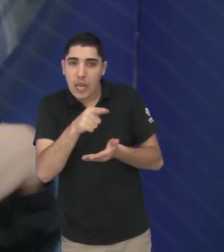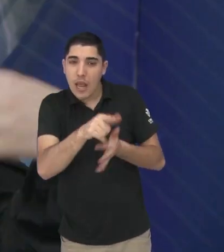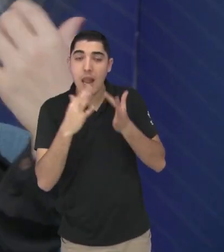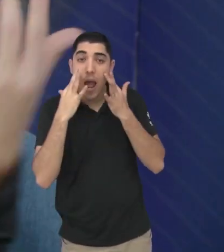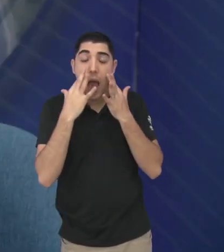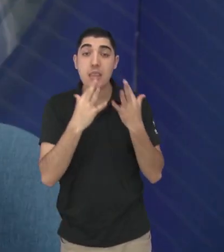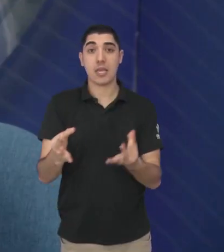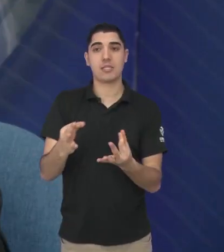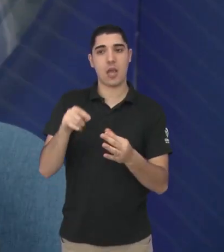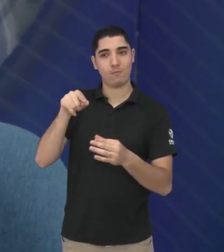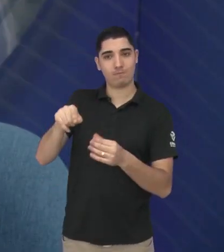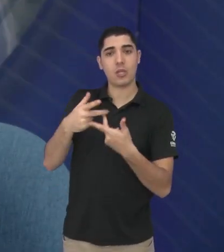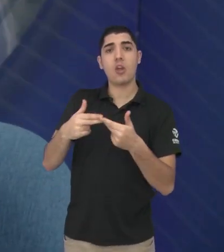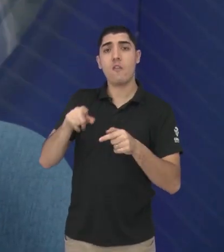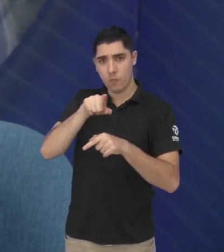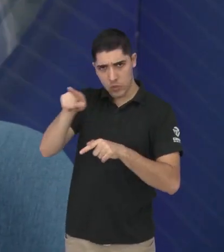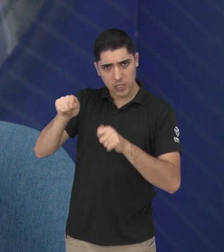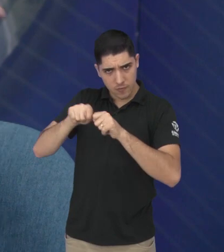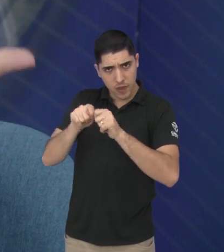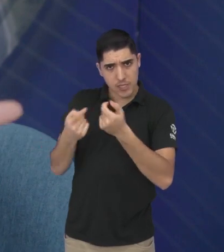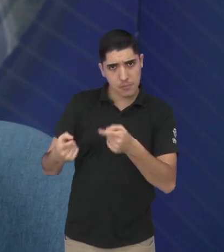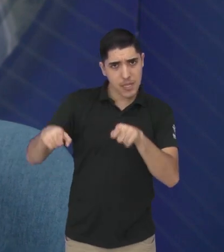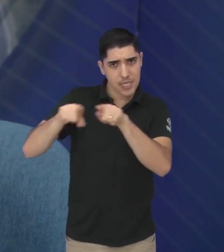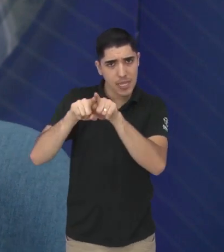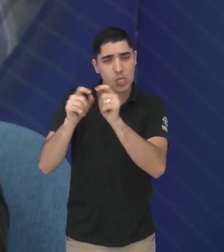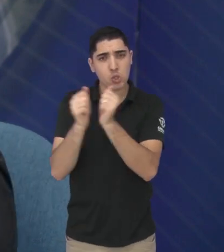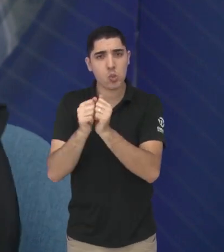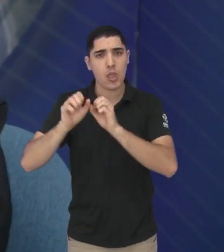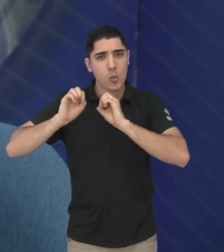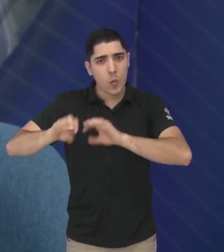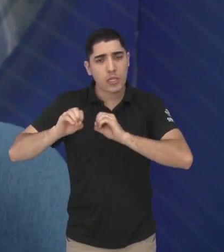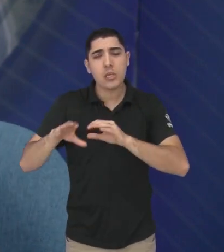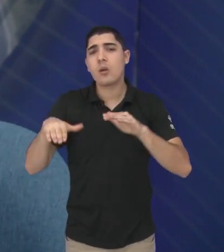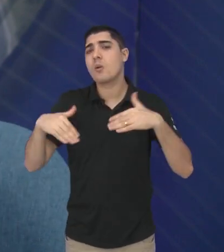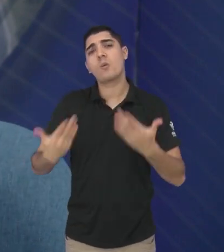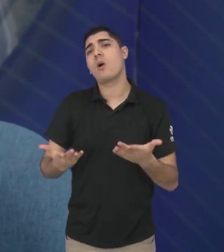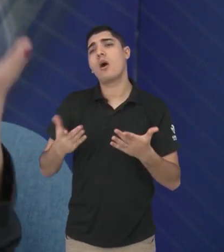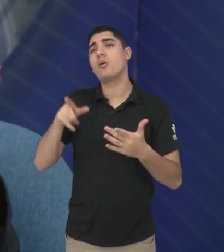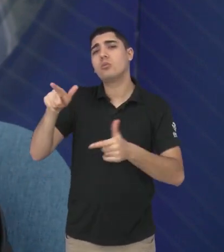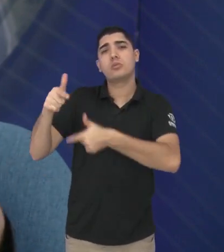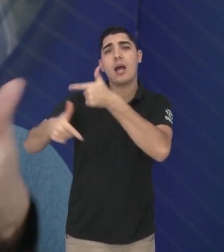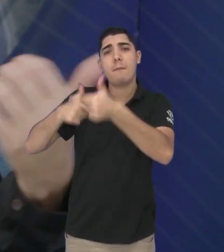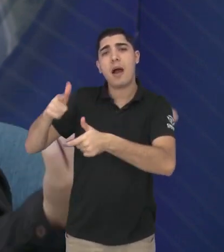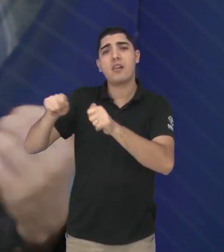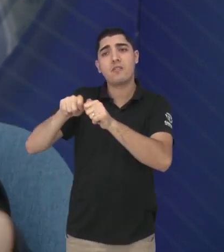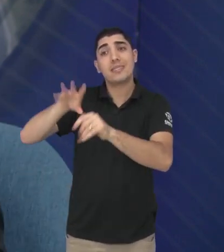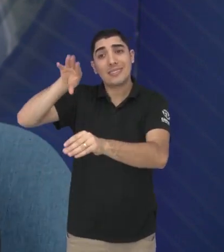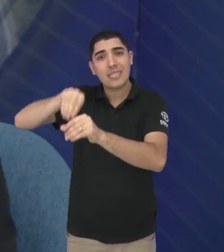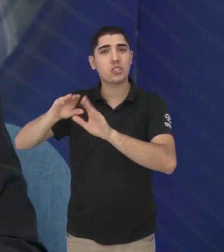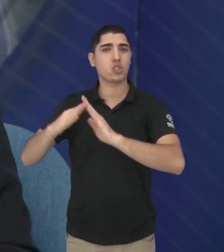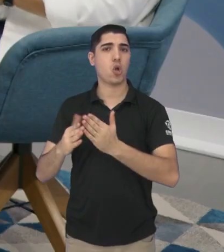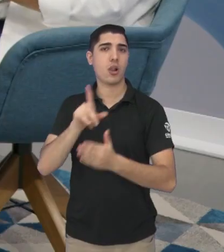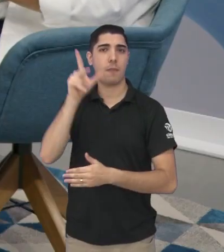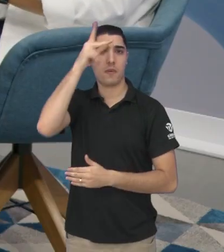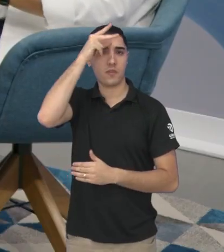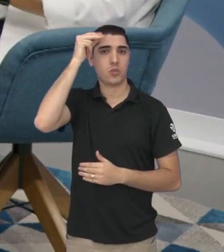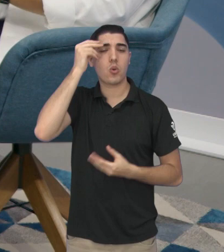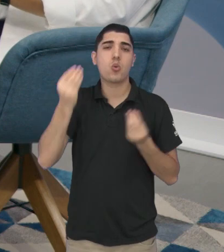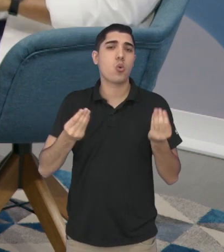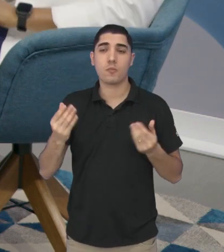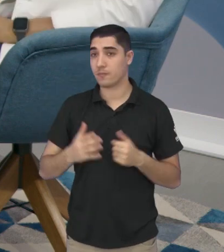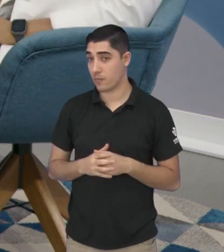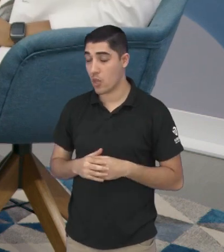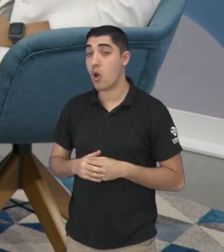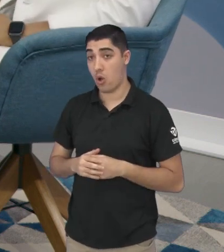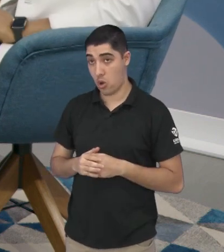também? Vocês realizam ações em parceria com a educação? Qual que é o trabalho feito nas escolas também por parte da prefeitura? O trabalho